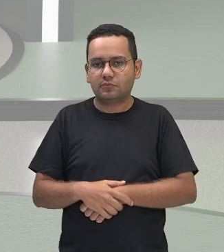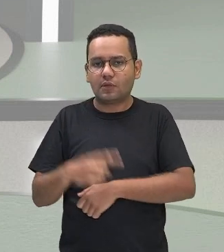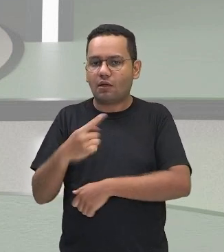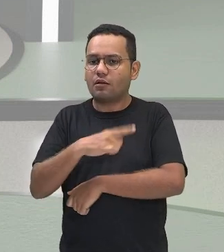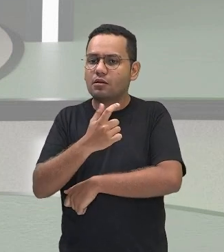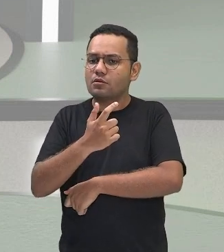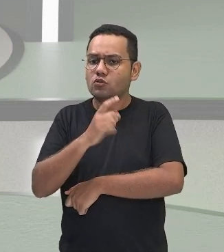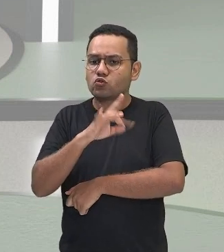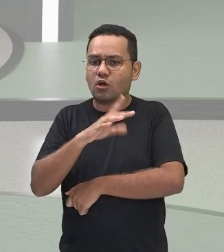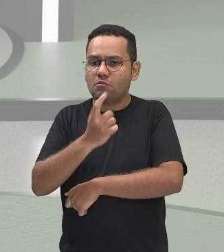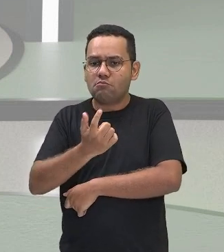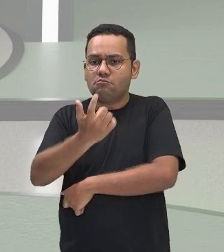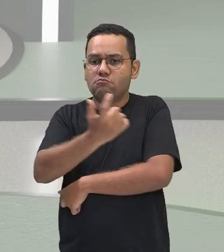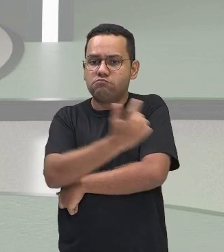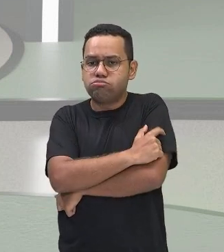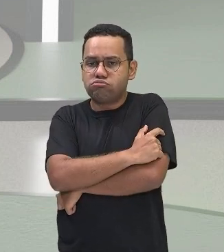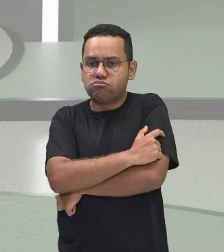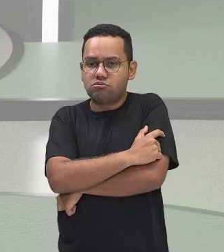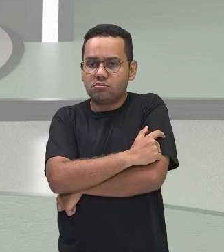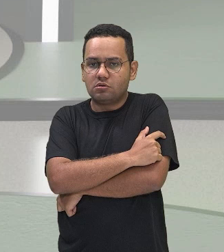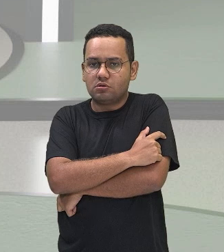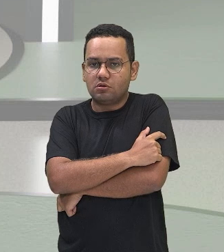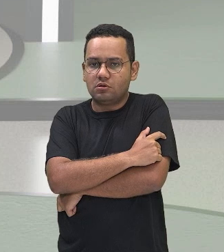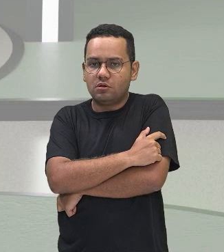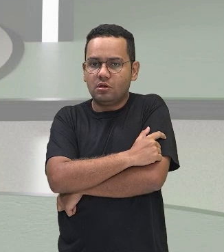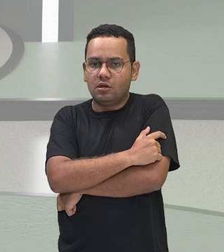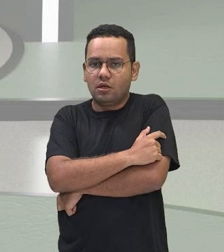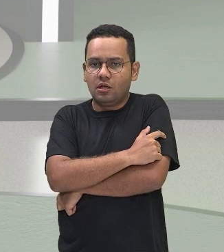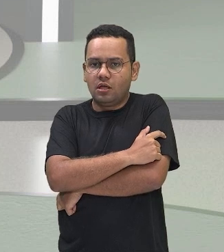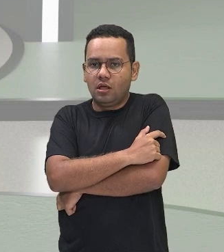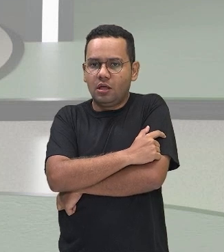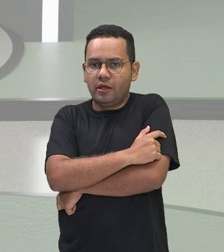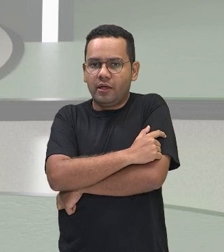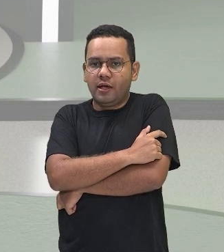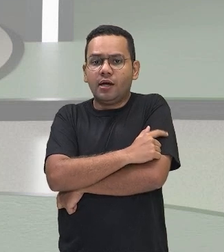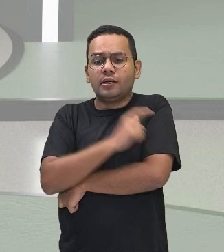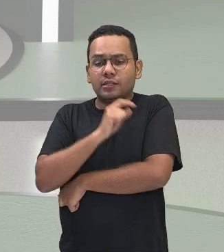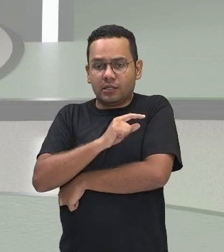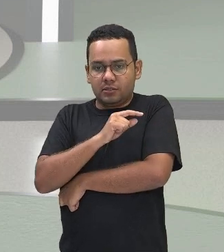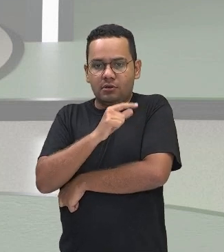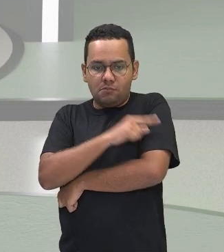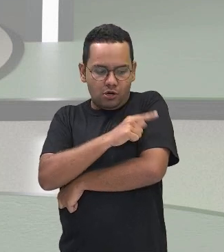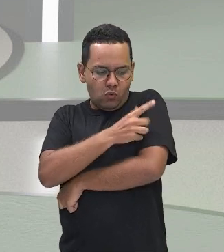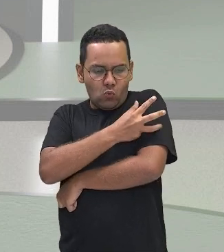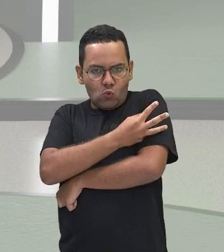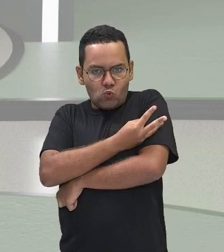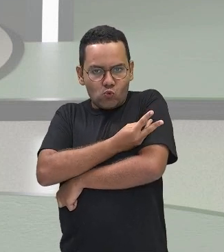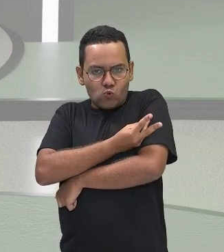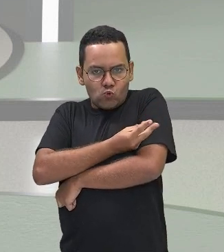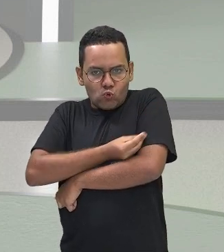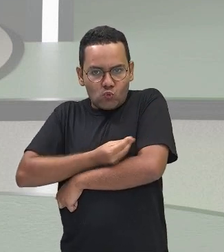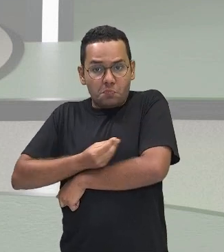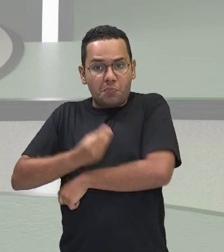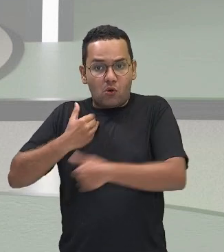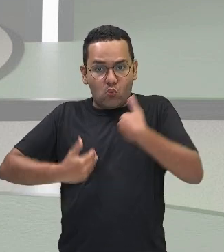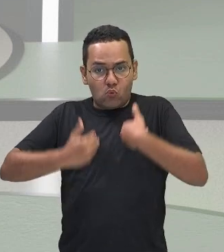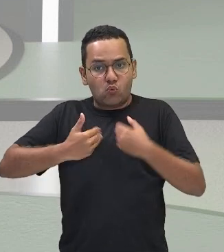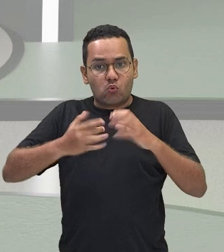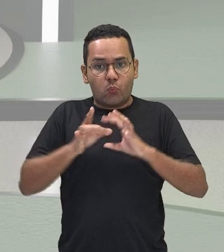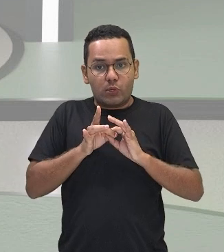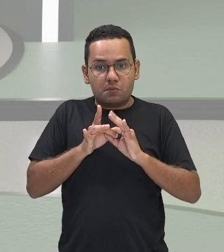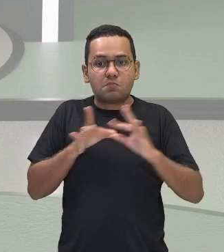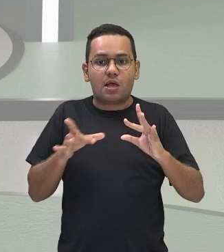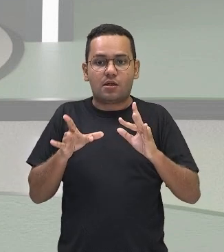né? Aplicou o adesivo sobre a pele, ele vai provocar uma liberação de hormônios na epiderme, que vai